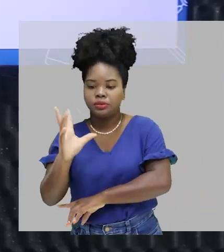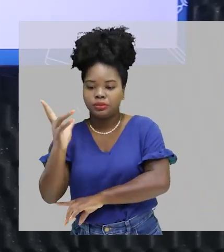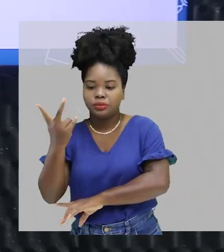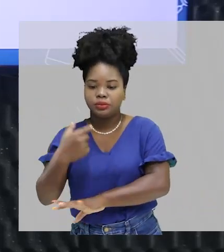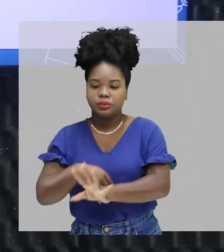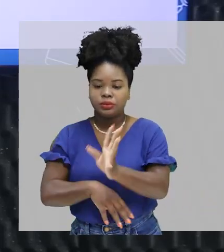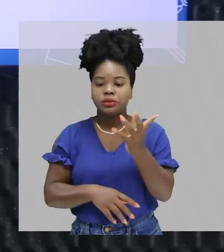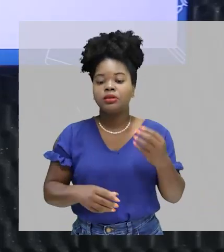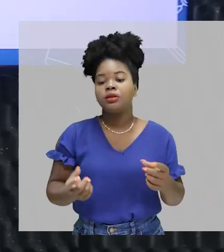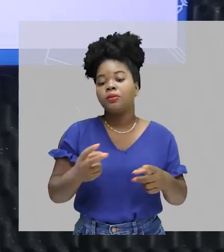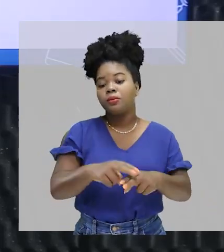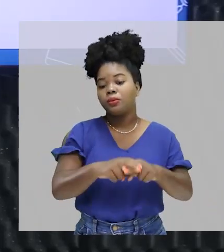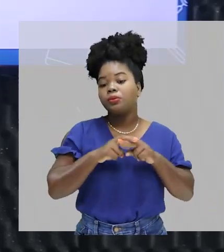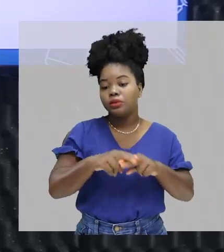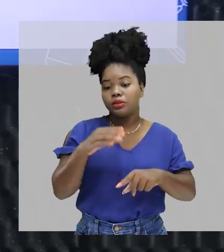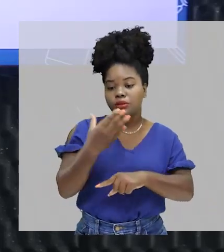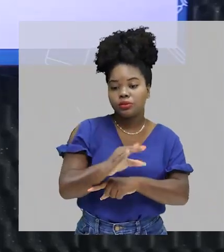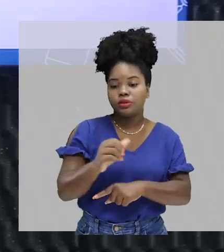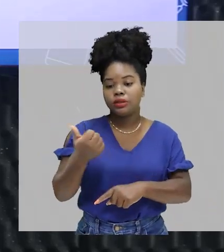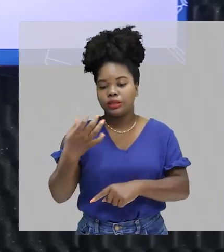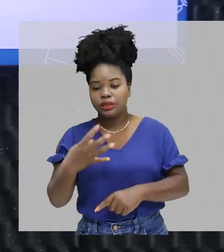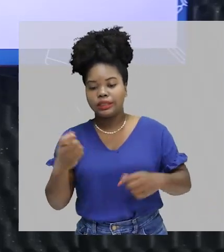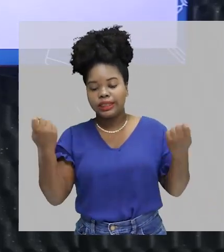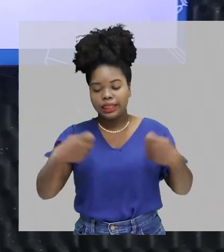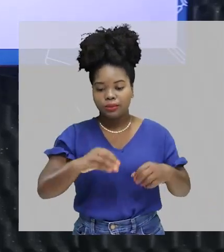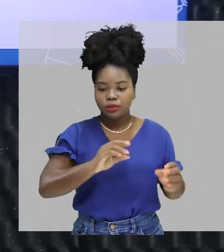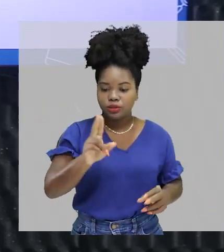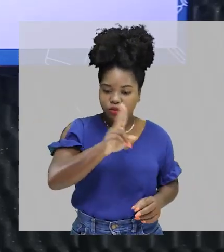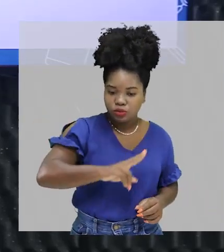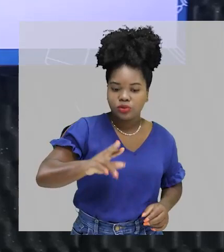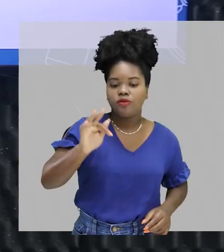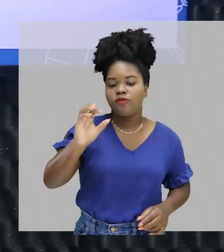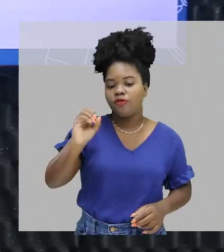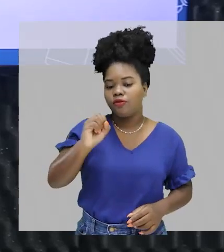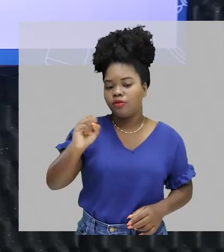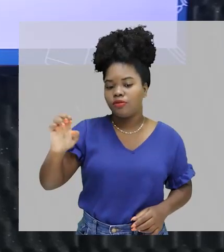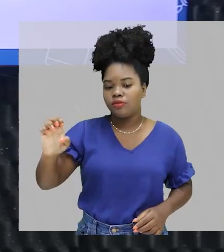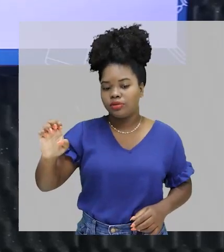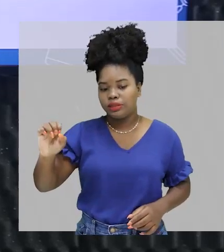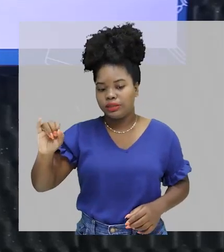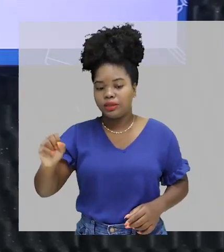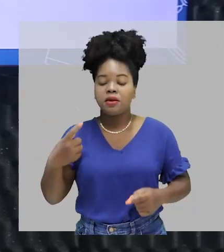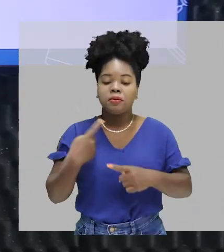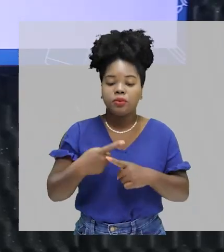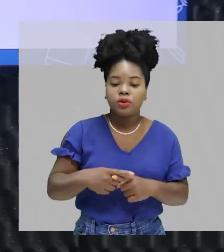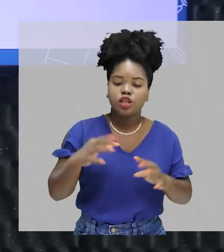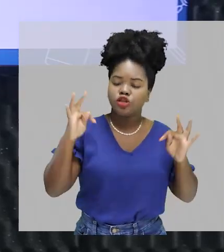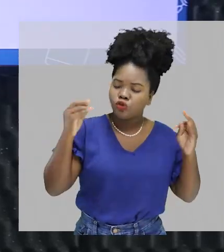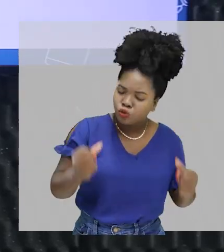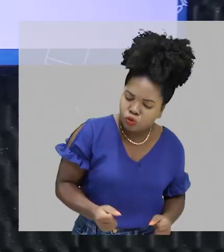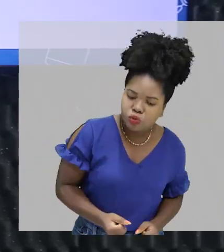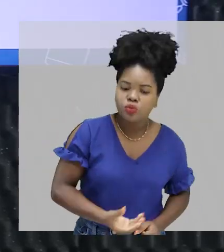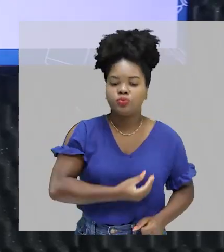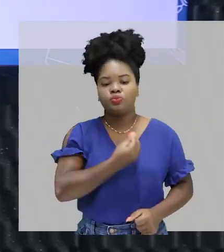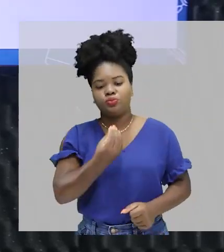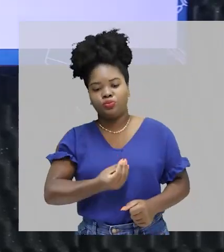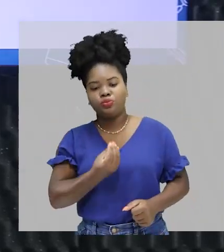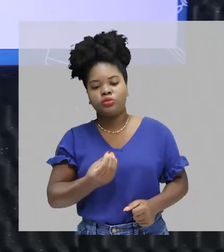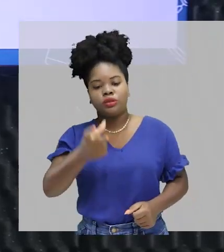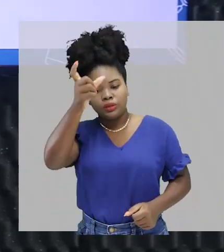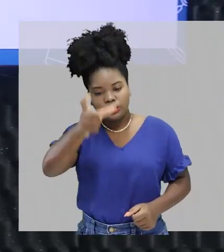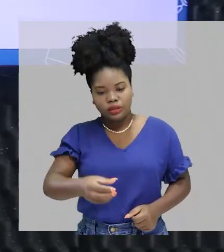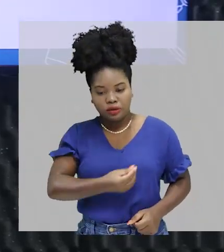de fósseis, porque todo ser vivo vai apresentar carbono na sua